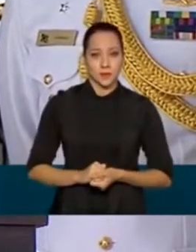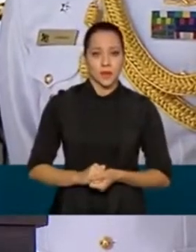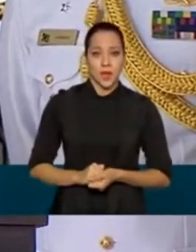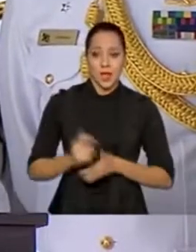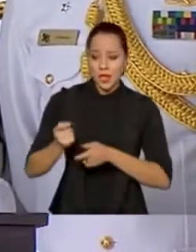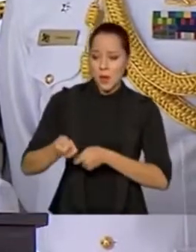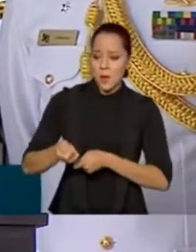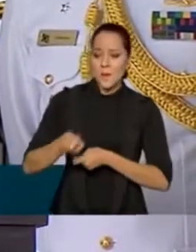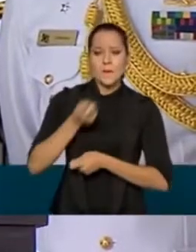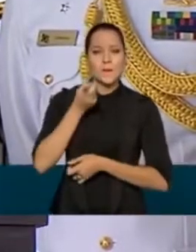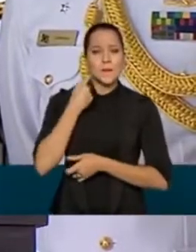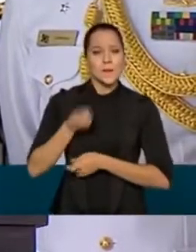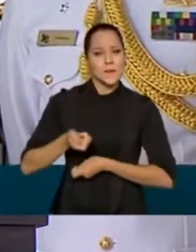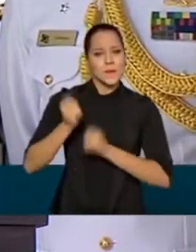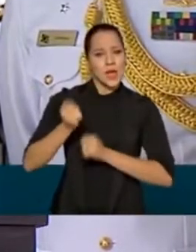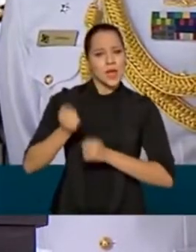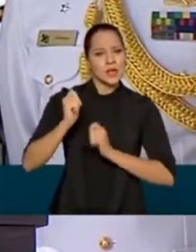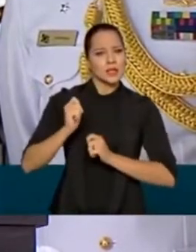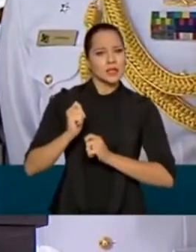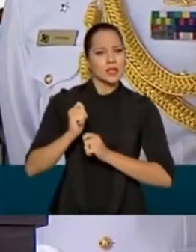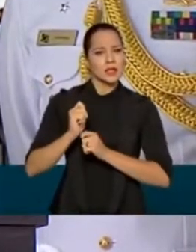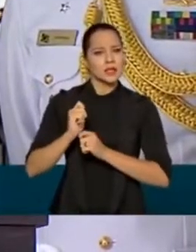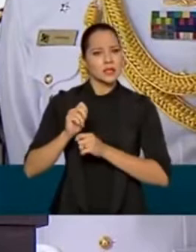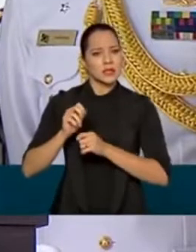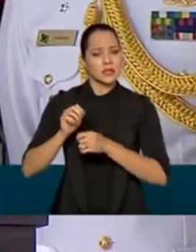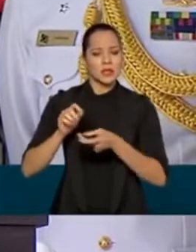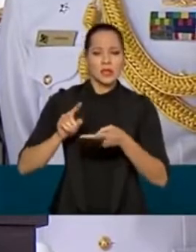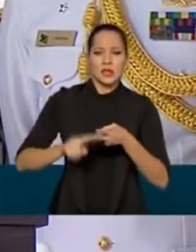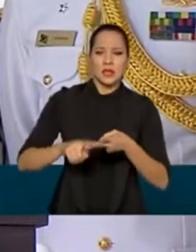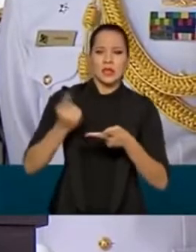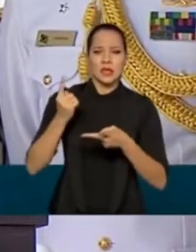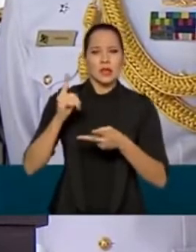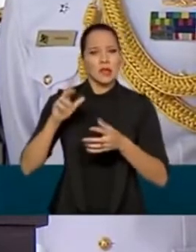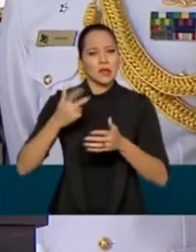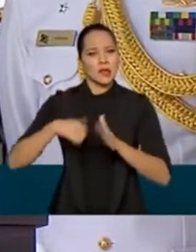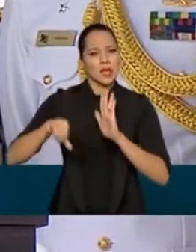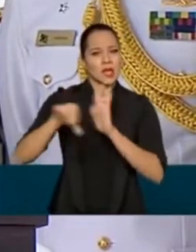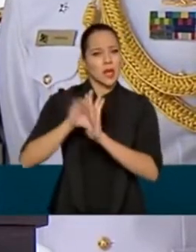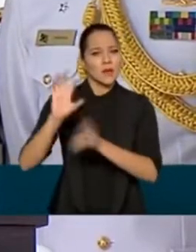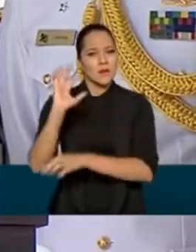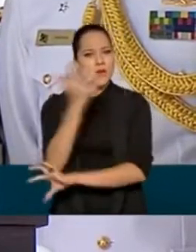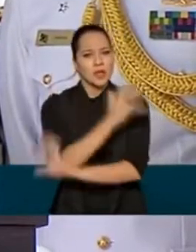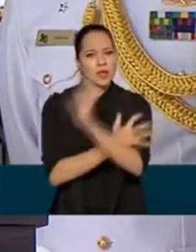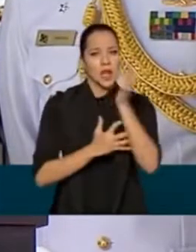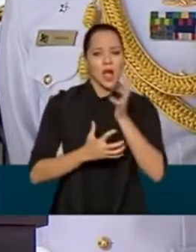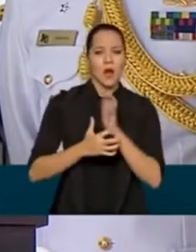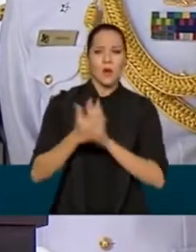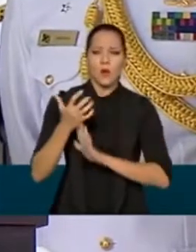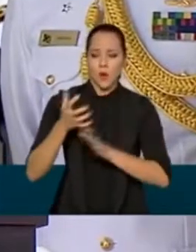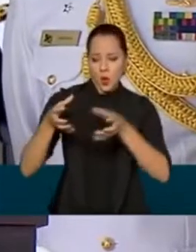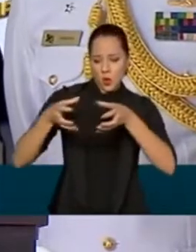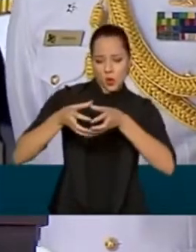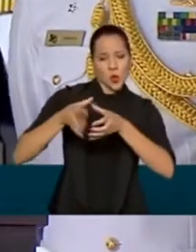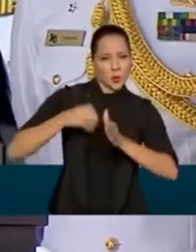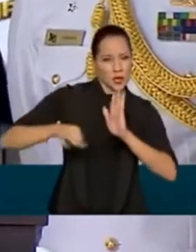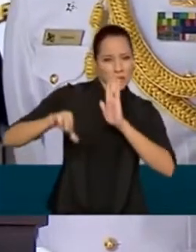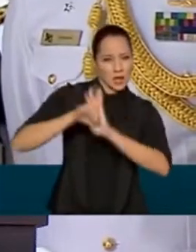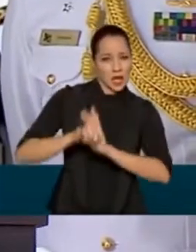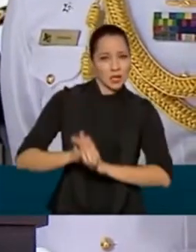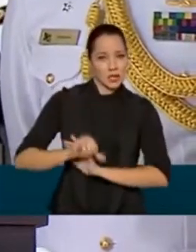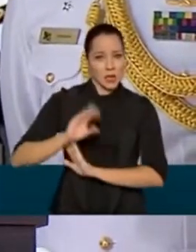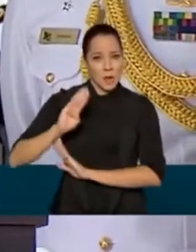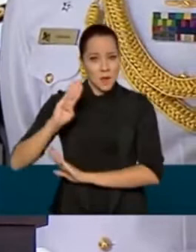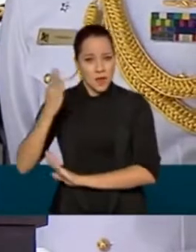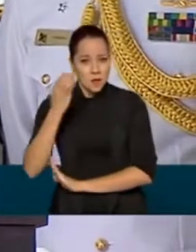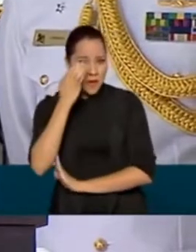predatória, crimes ambientais, questões humanitárias, crime organizado,